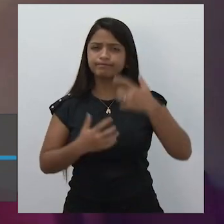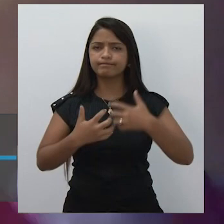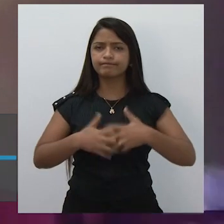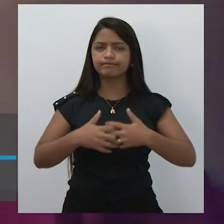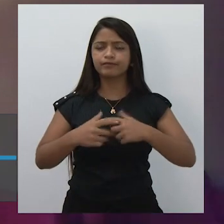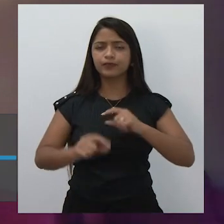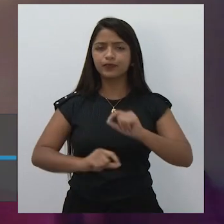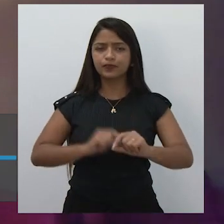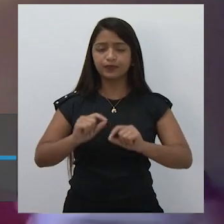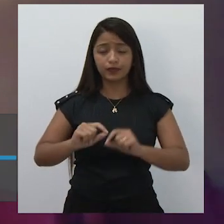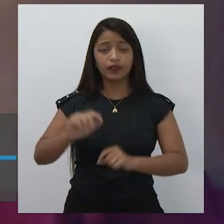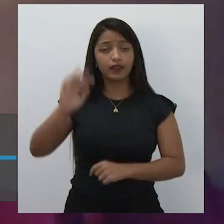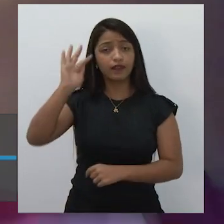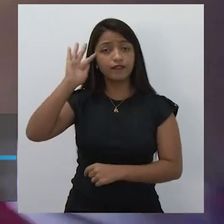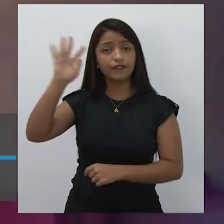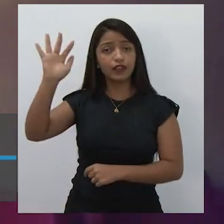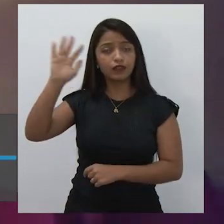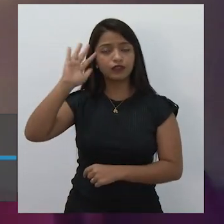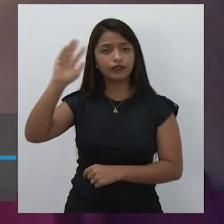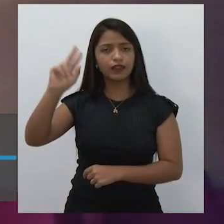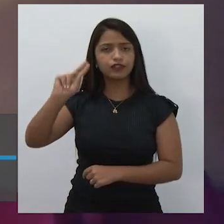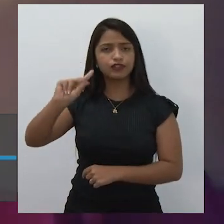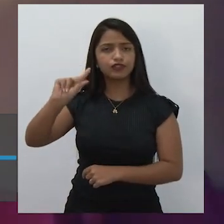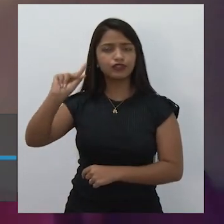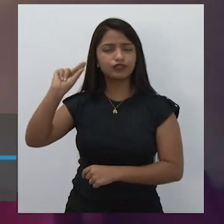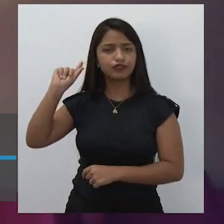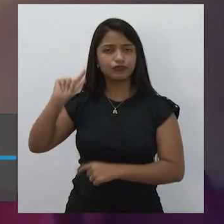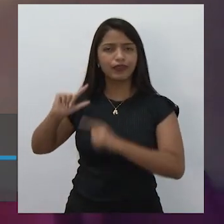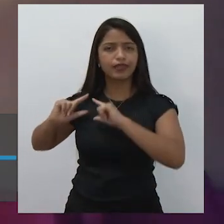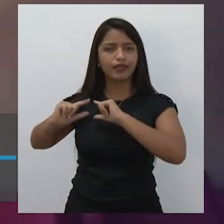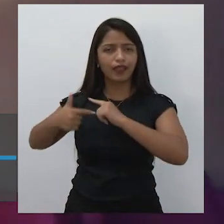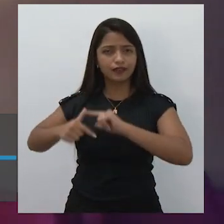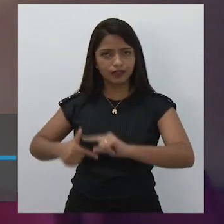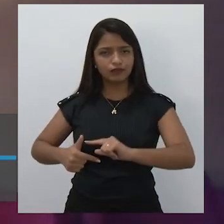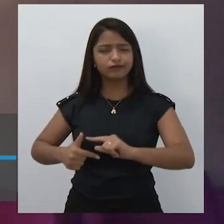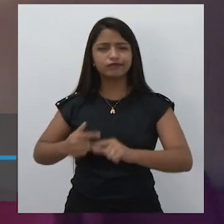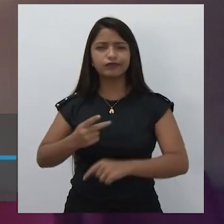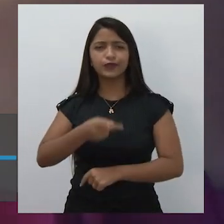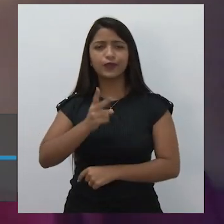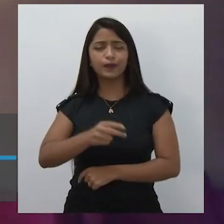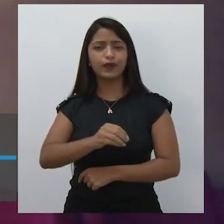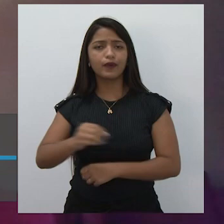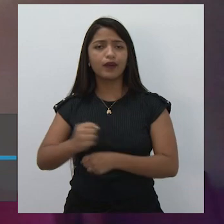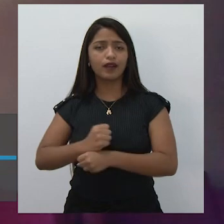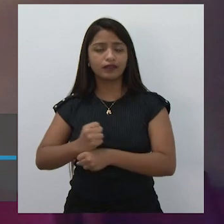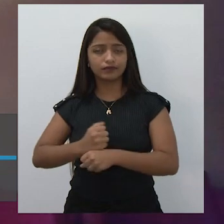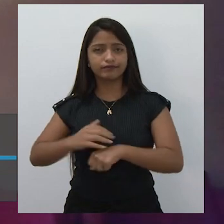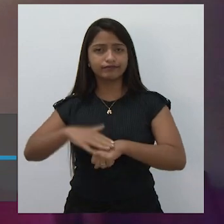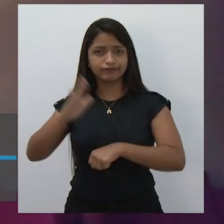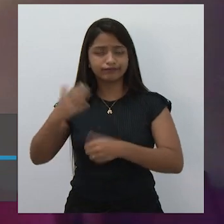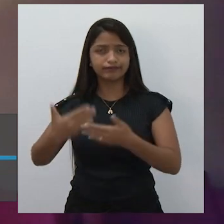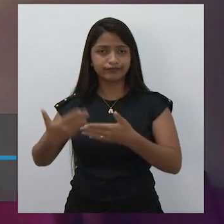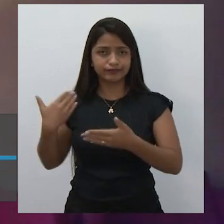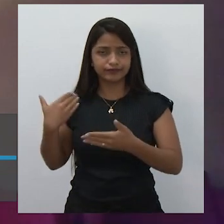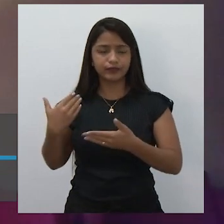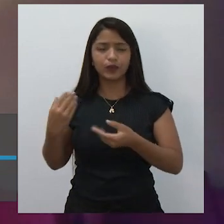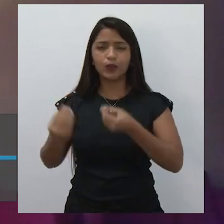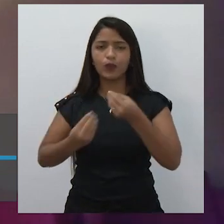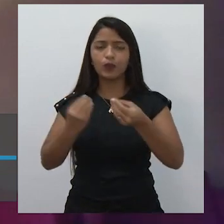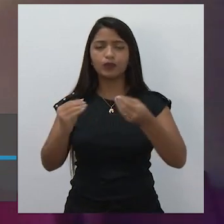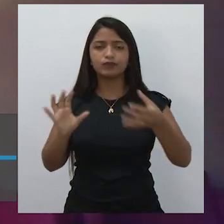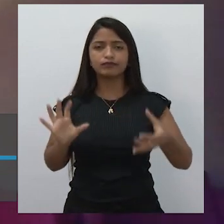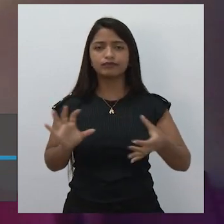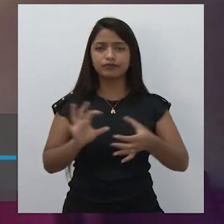a filosofia antiga, tradicional, né, de mais de 2000 anos, com tudo isso. Então, os textos da